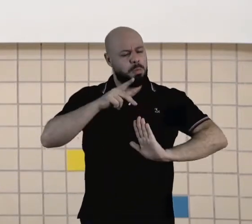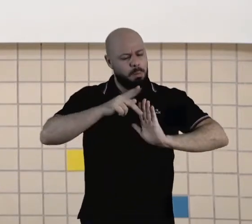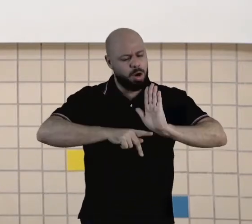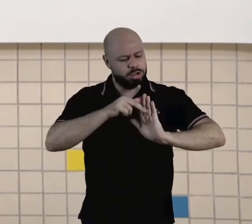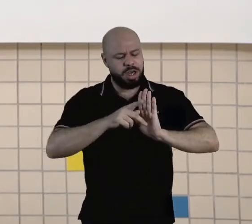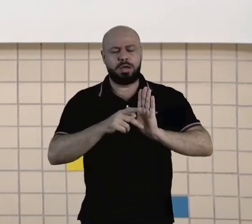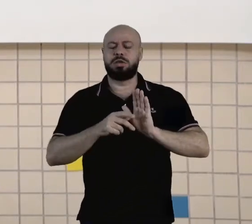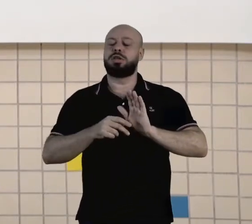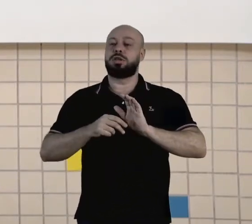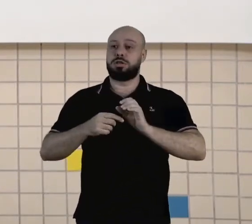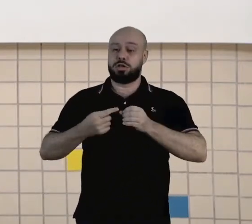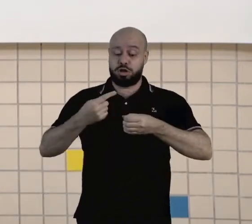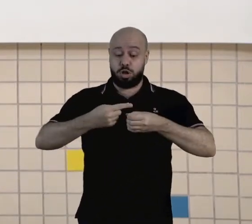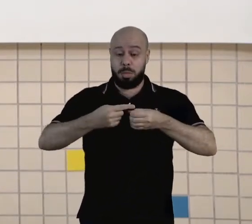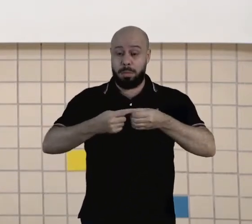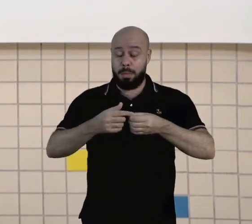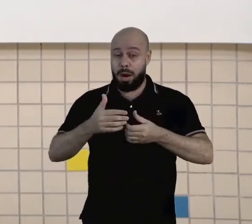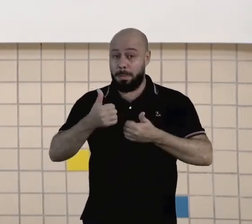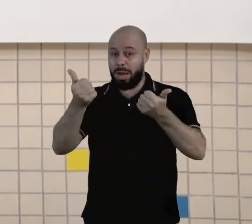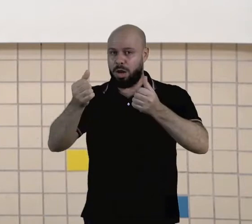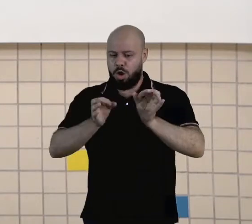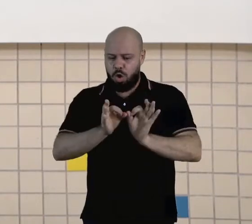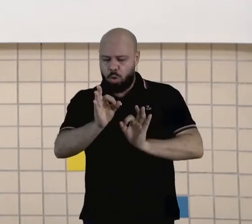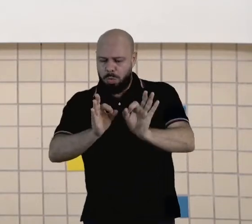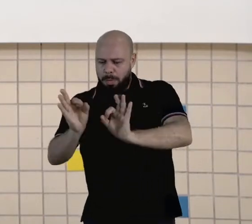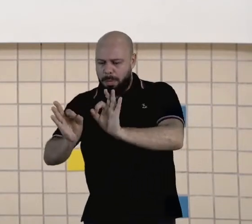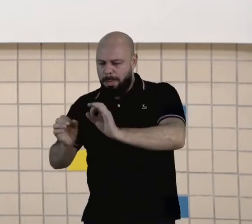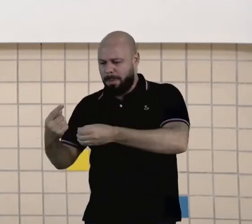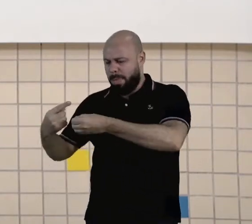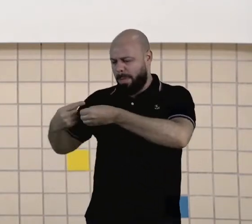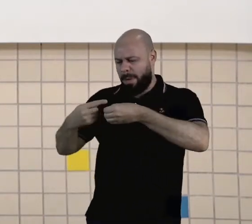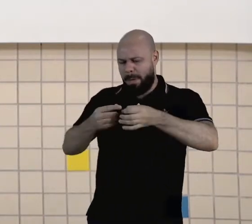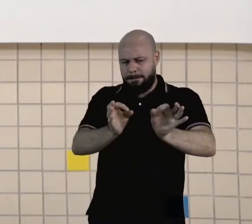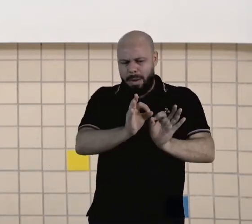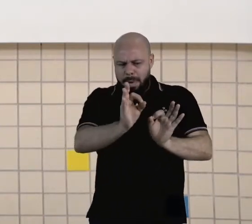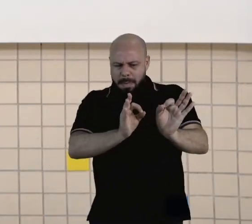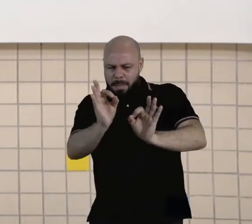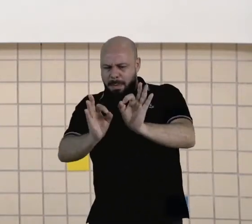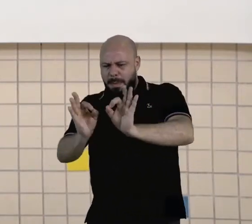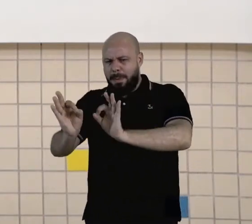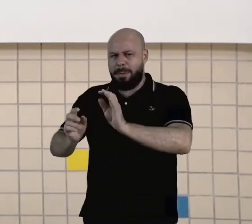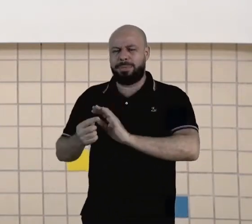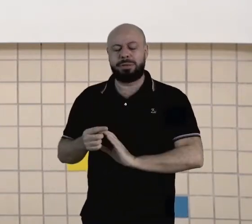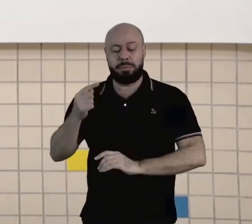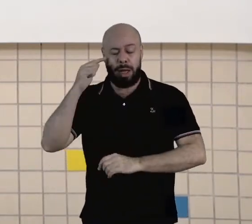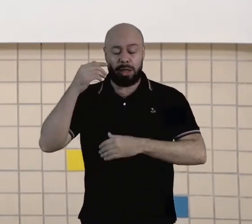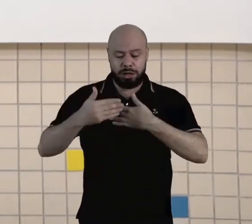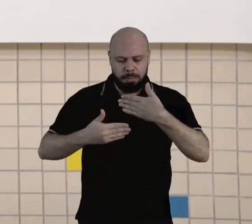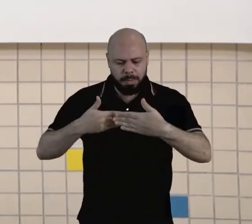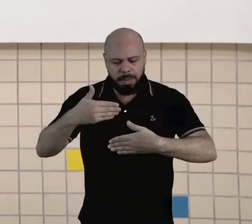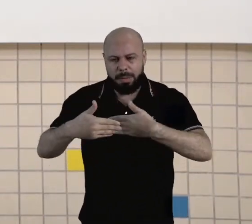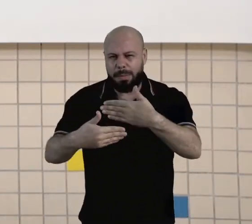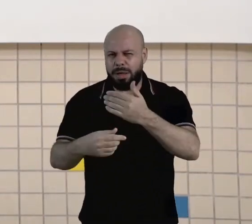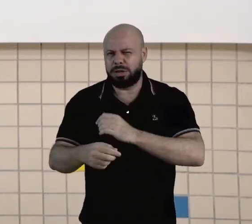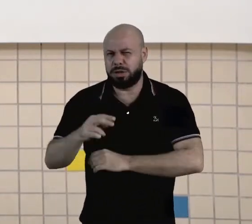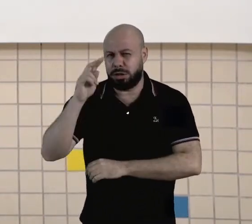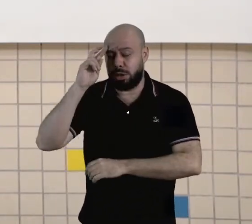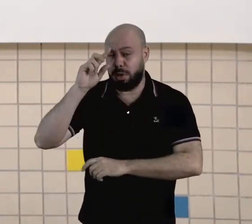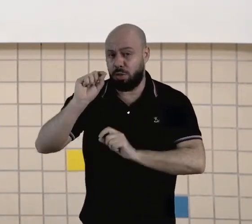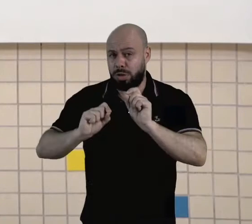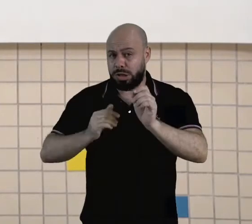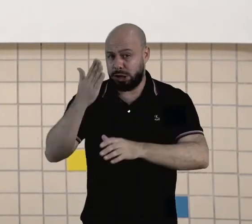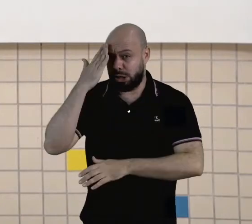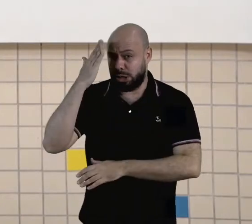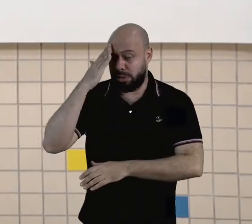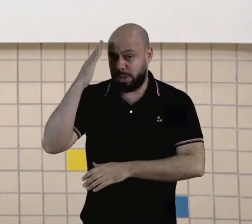reurbanização. Mas, infelizmente, precisamos prestar muita atenção que esse processo urbanizatório que iniciou lá